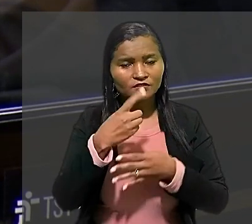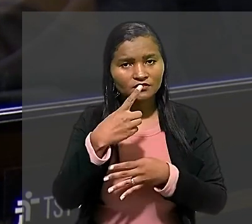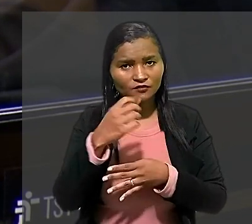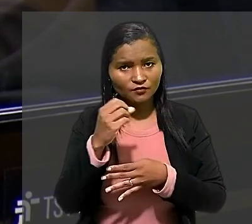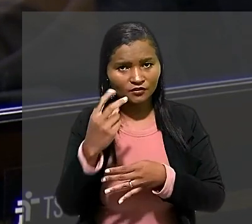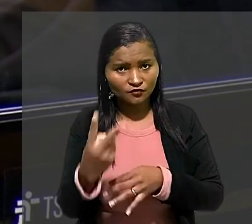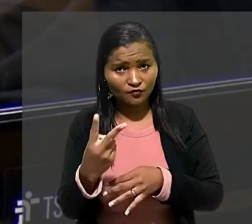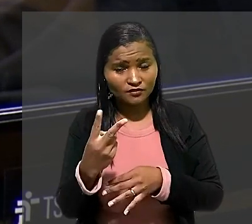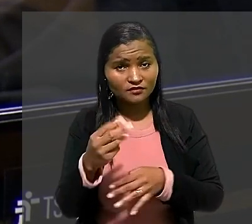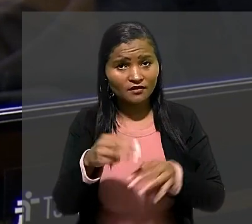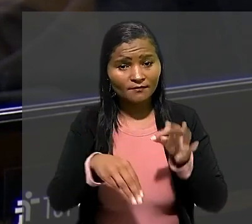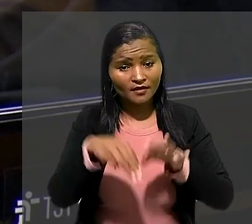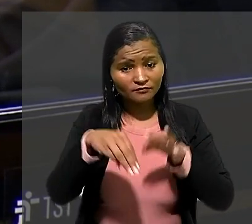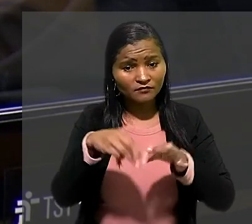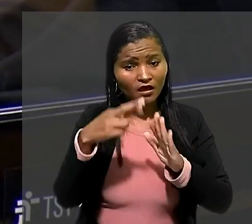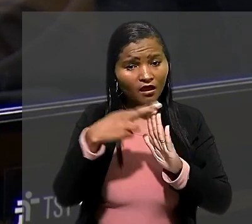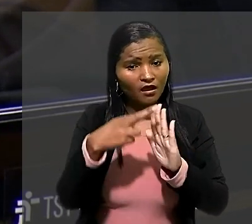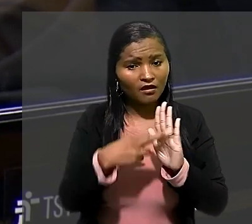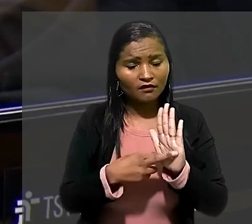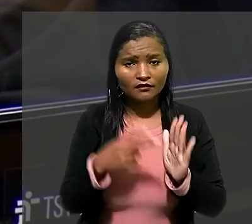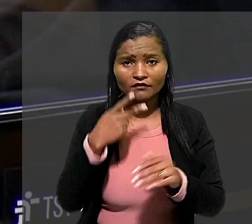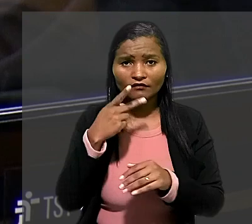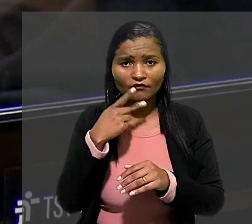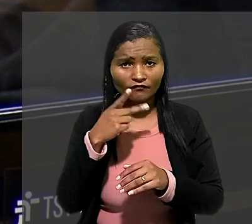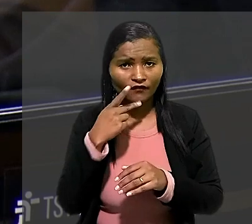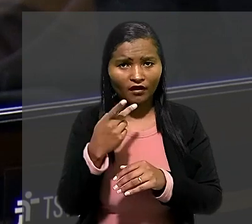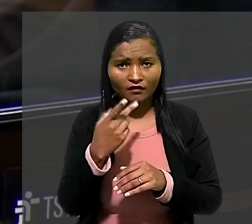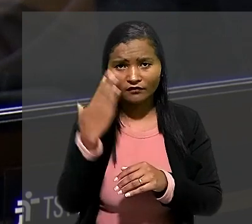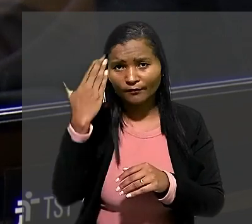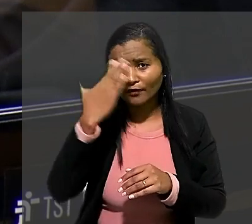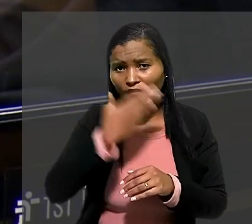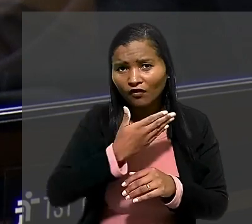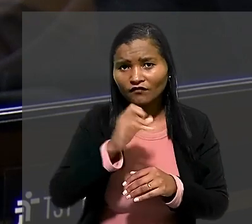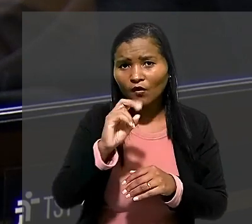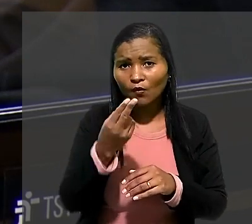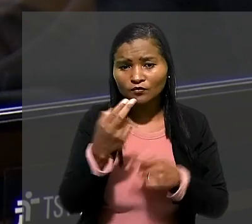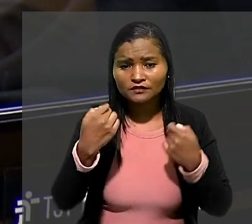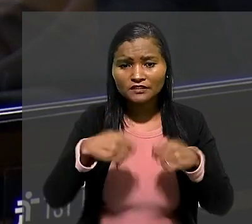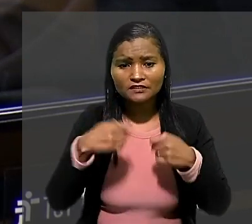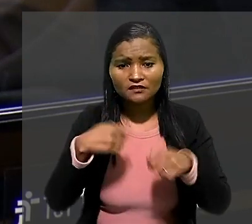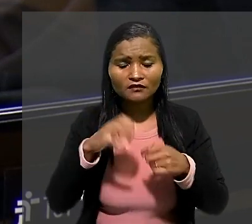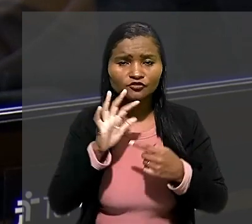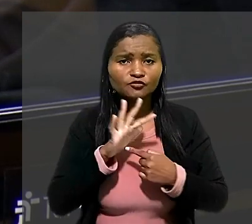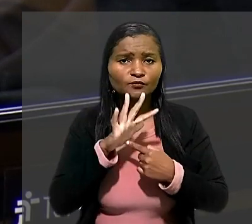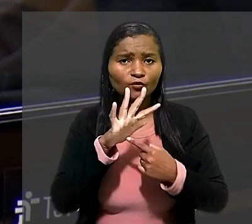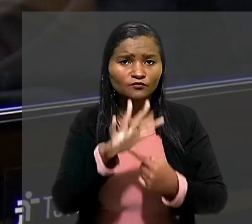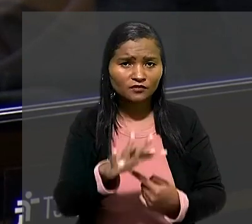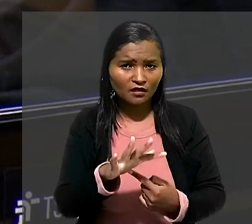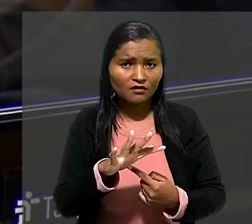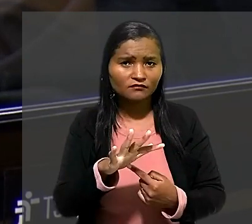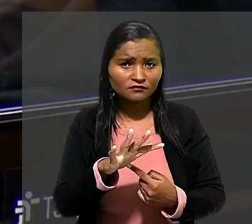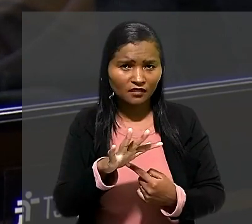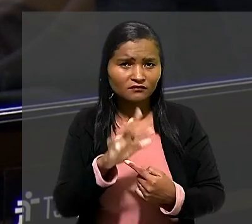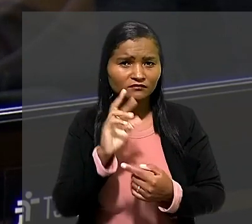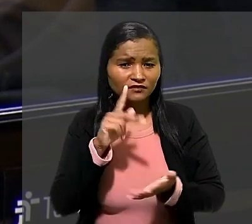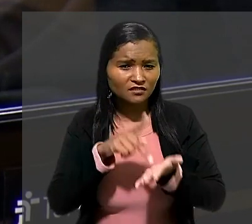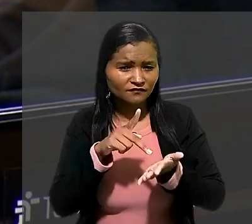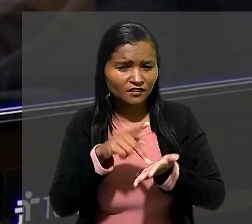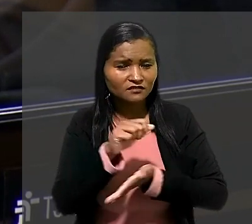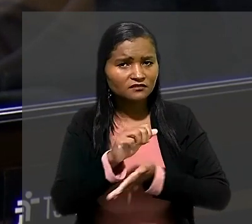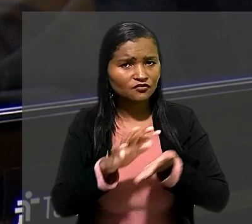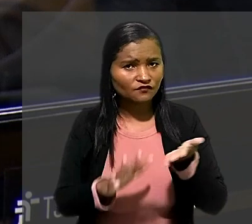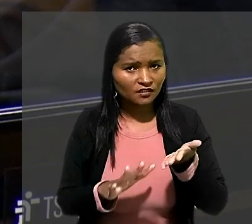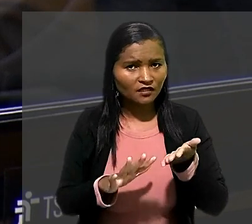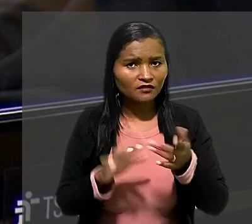8ª turma. Para o ministro, a norma não trata de ônus da prova ou da necessidade de demonstração ou presunção